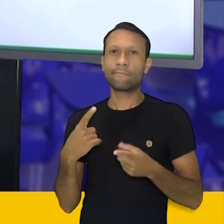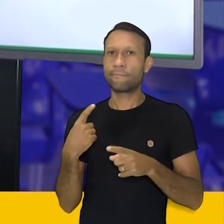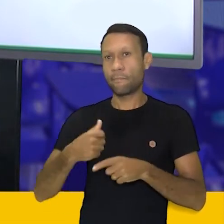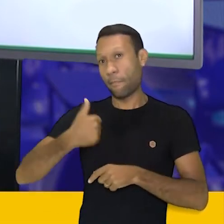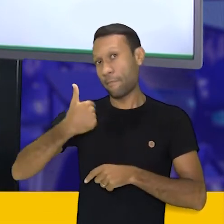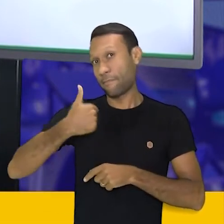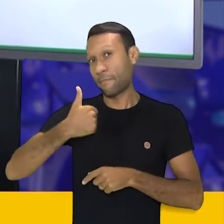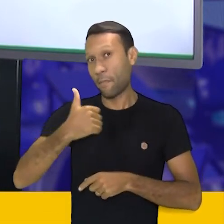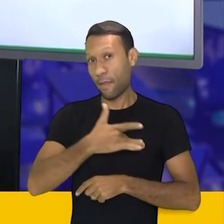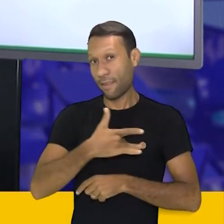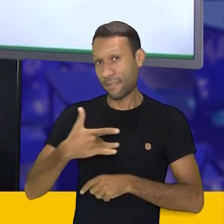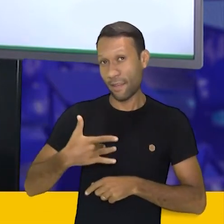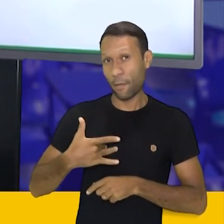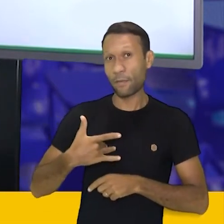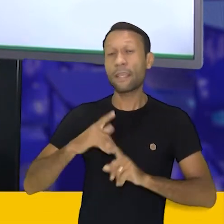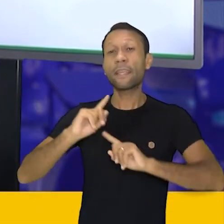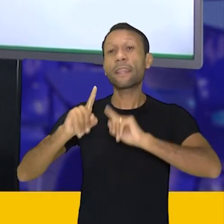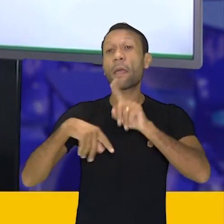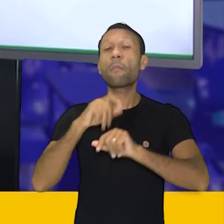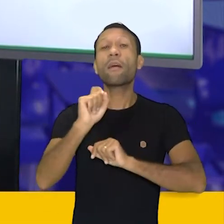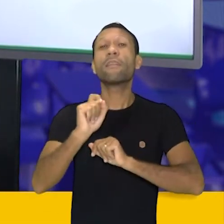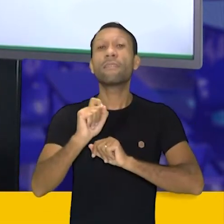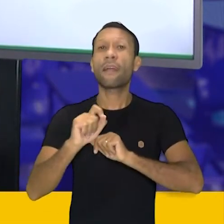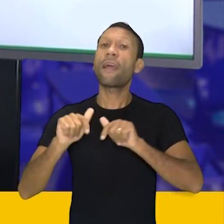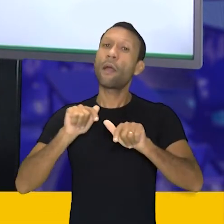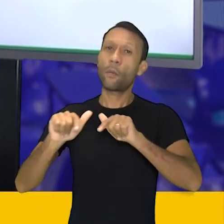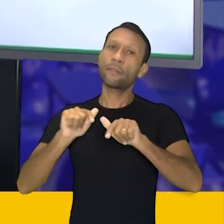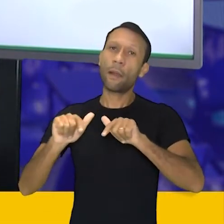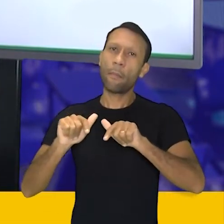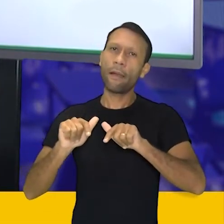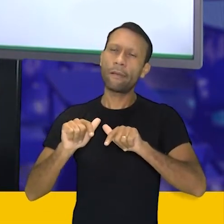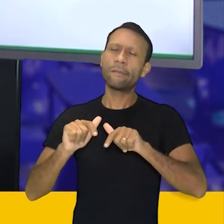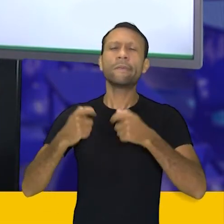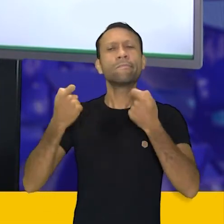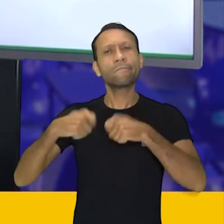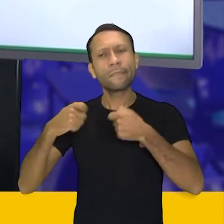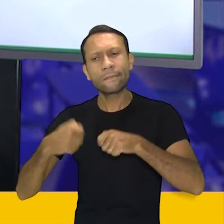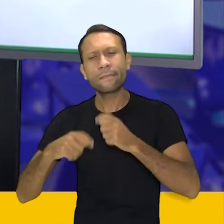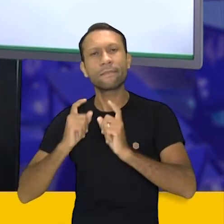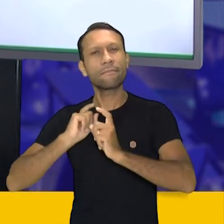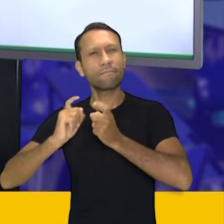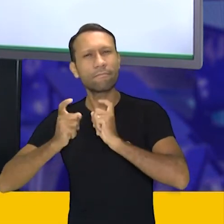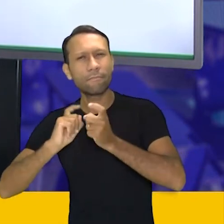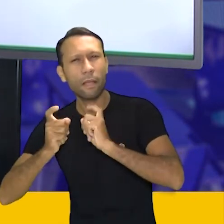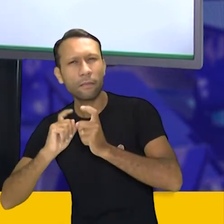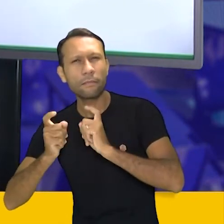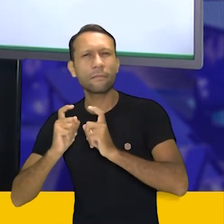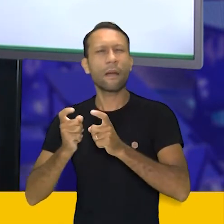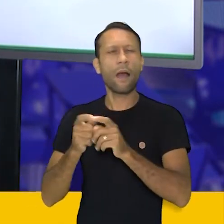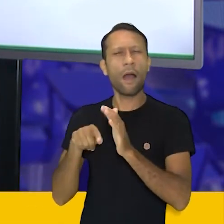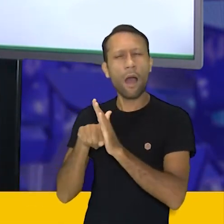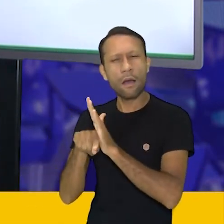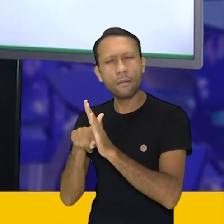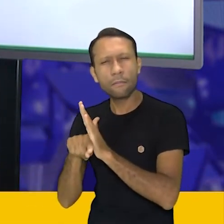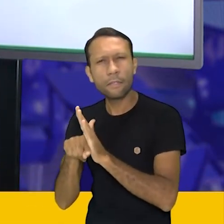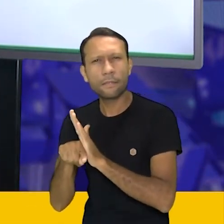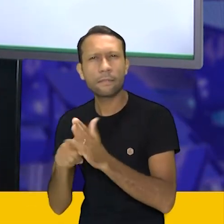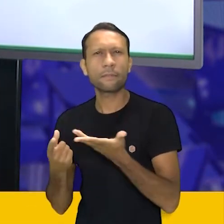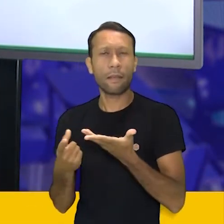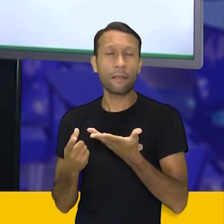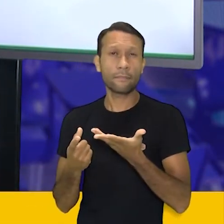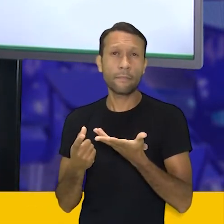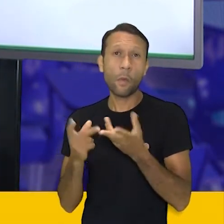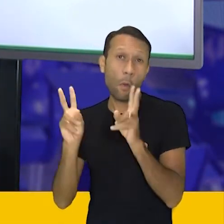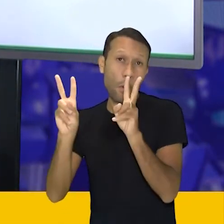saúde, na humanidade, que é o mundo do trabalho. Né? Então a gente precisa discutir isso, e aí você vai fazer uma pesquisa bem